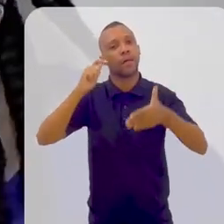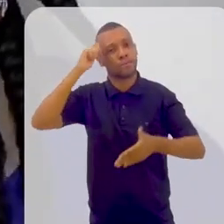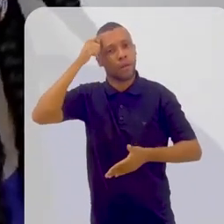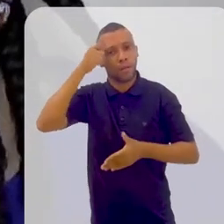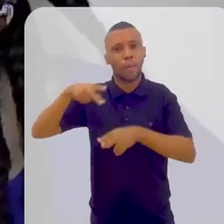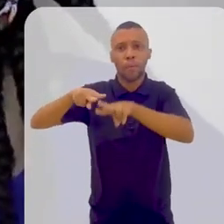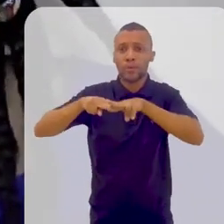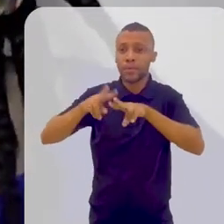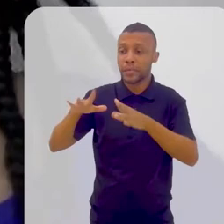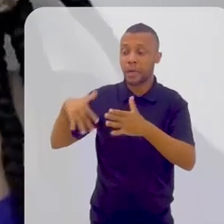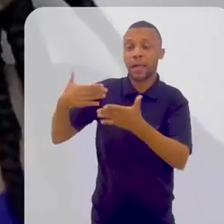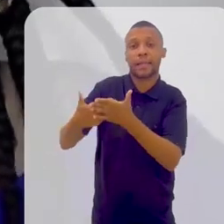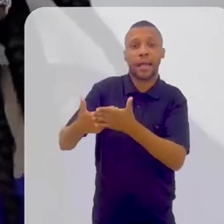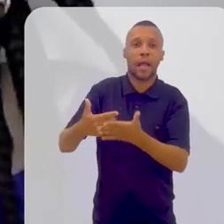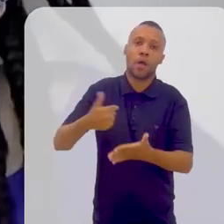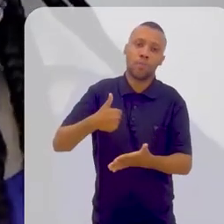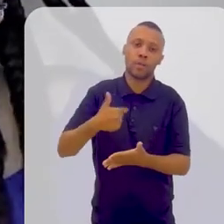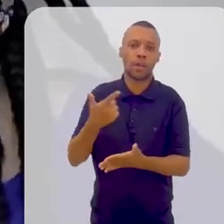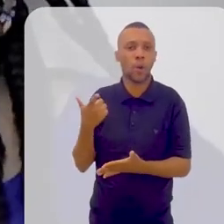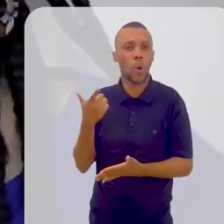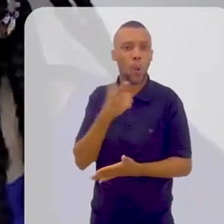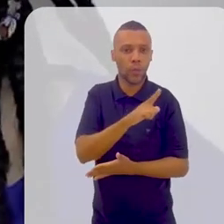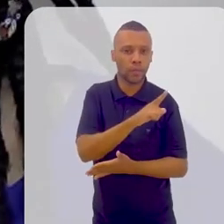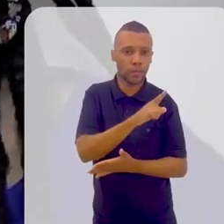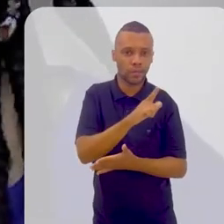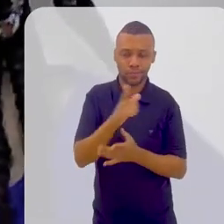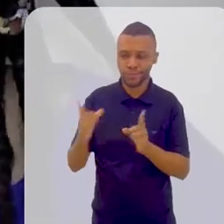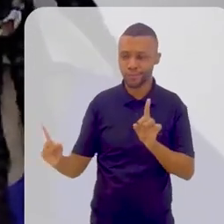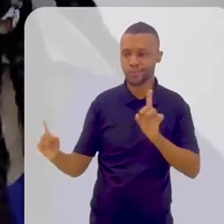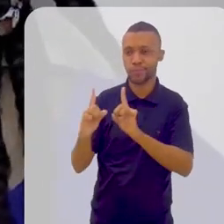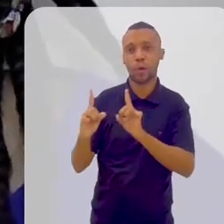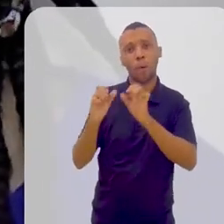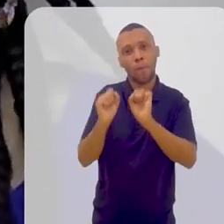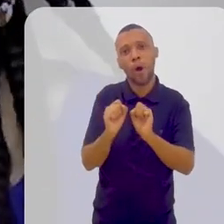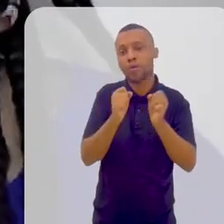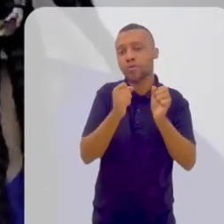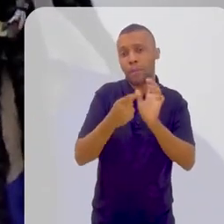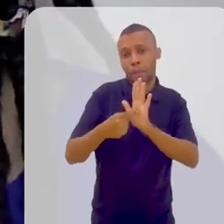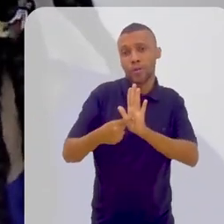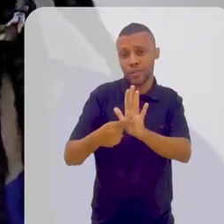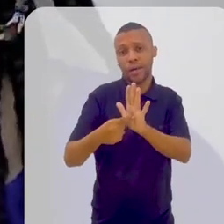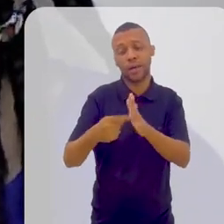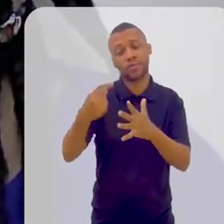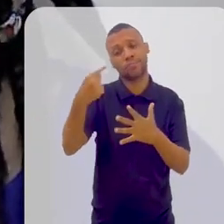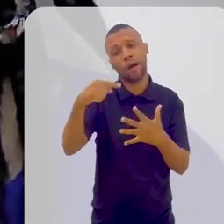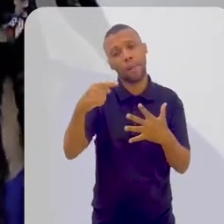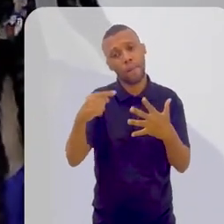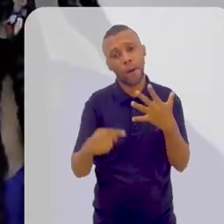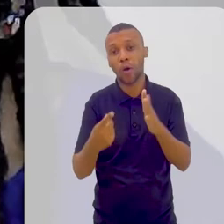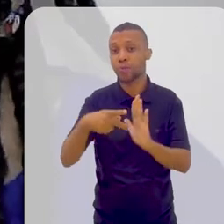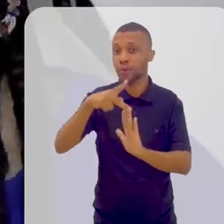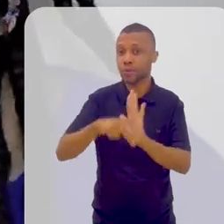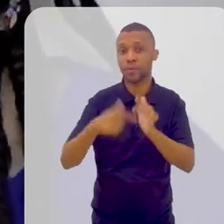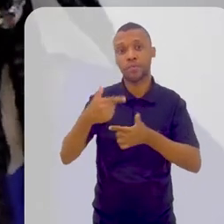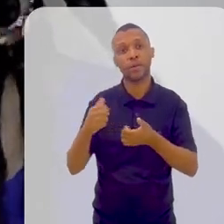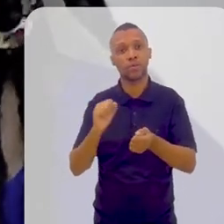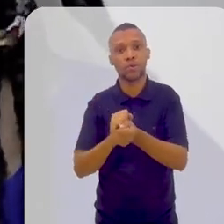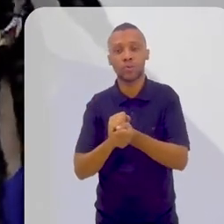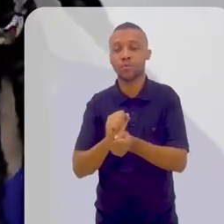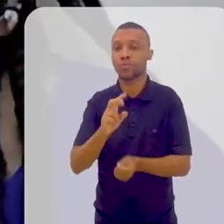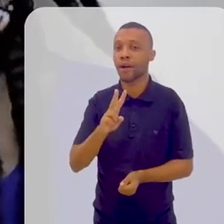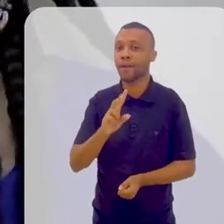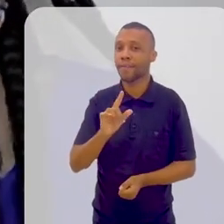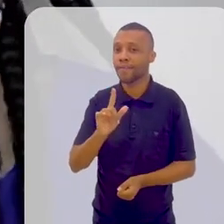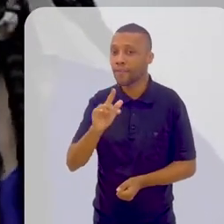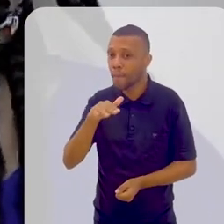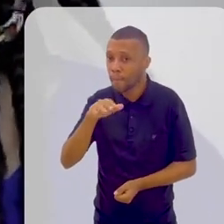e por isso que ele chegou até a mim. Então eu posso destacar todos os projetos que eu trabalhei com ele. Os projetos que eu